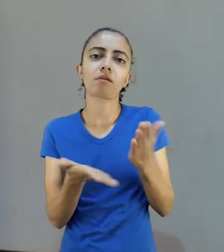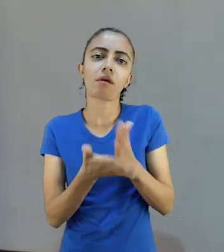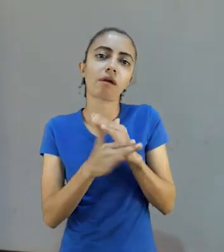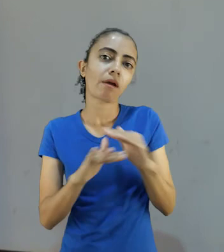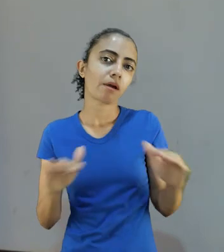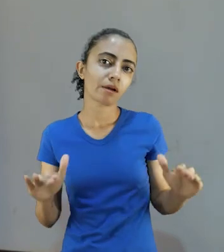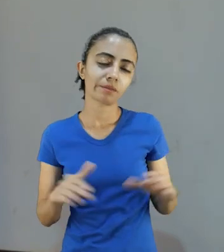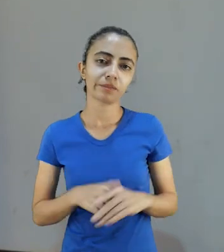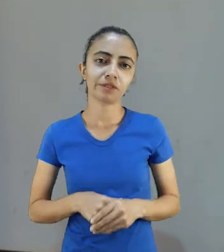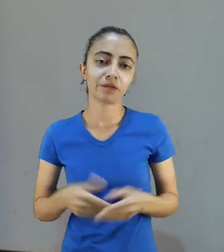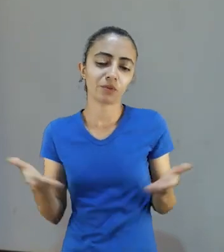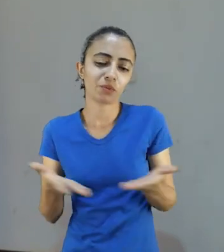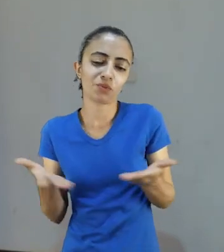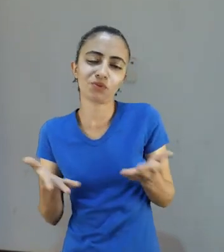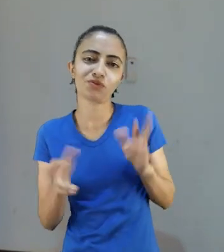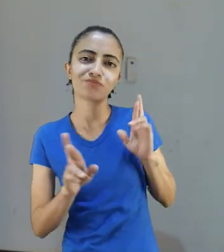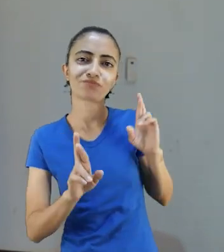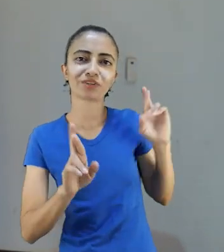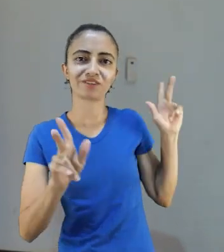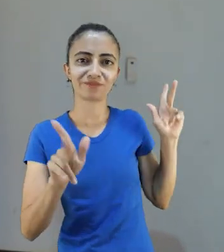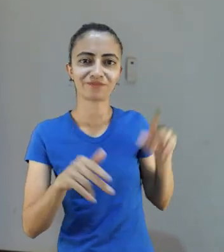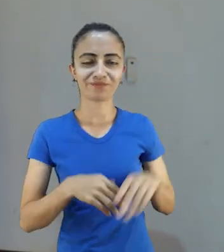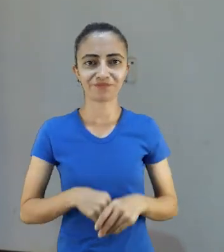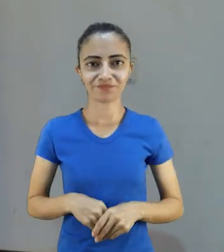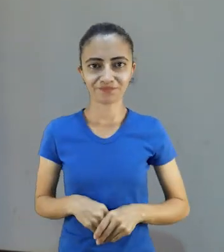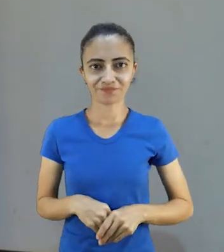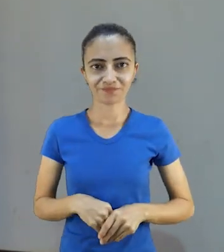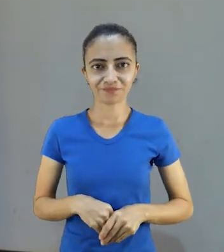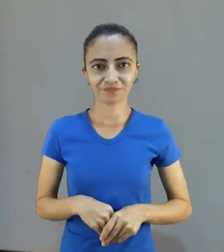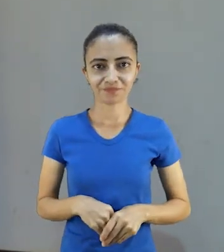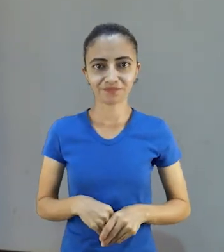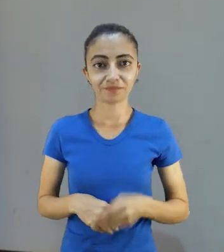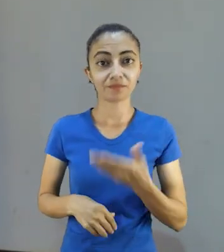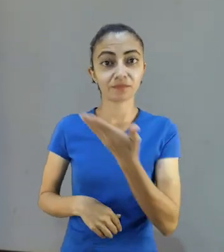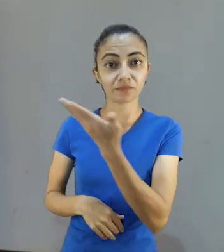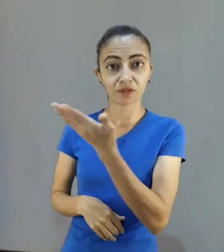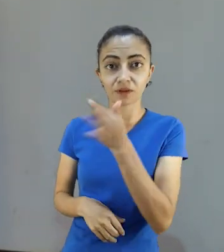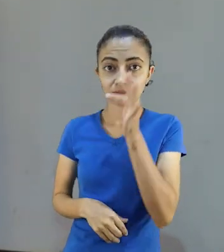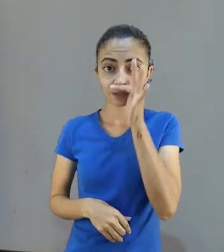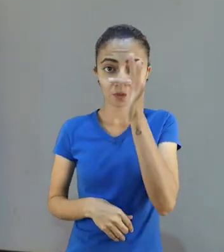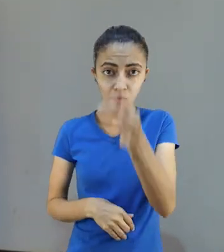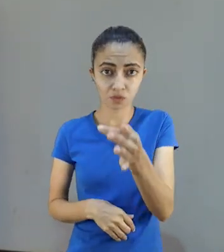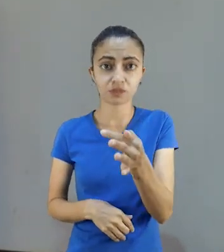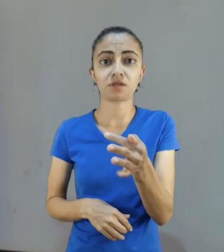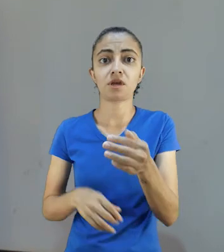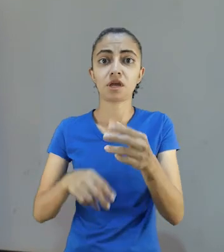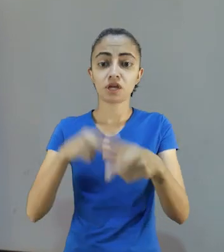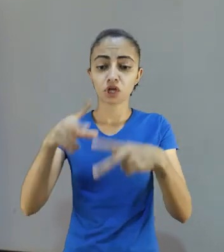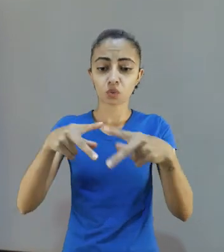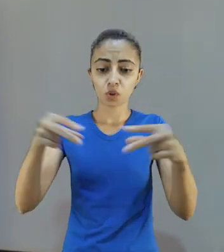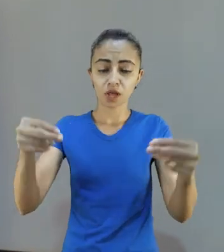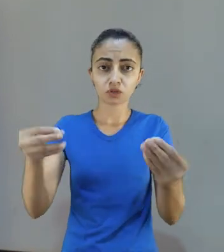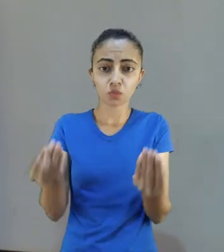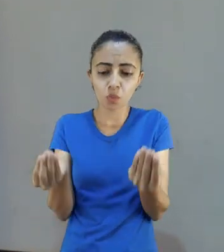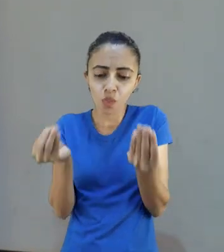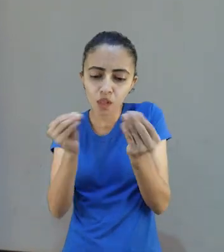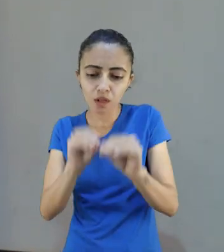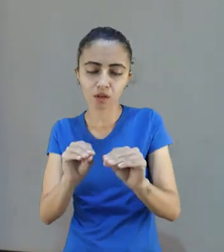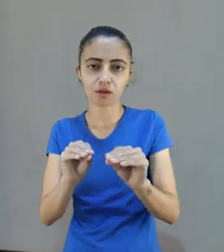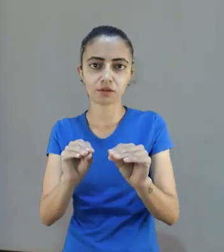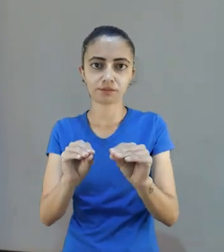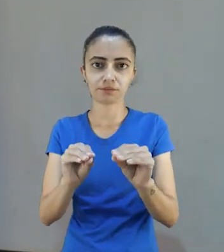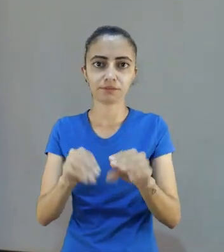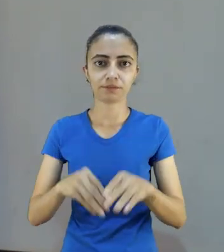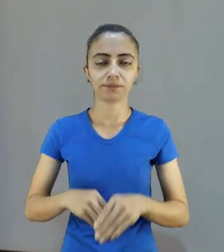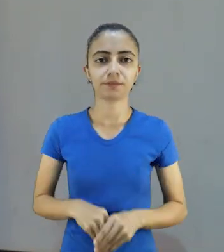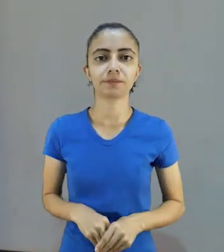jeito, né? Aqui, ó. É essa rosa que eu vou colocar ela no laço. Agora vai começar a